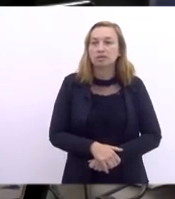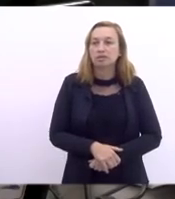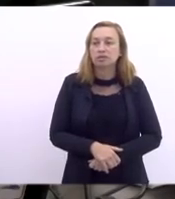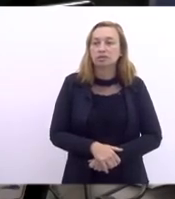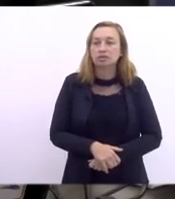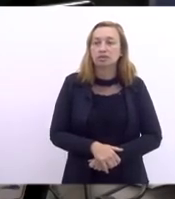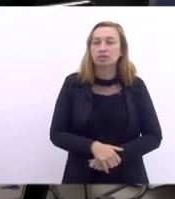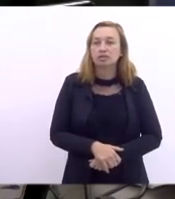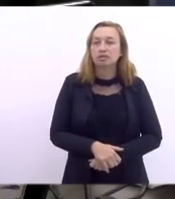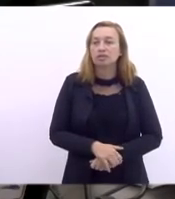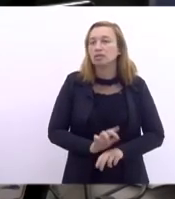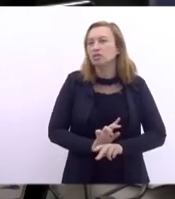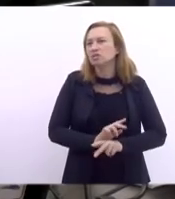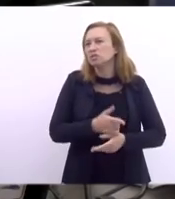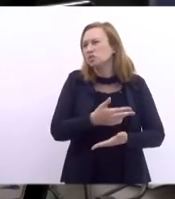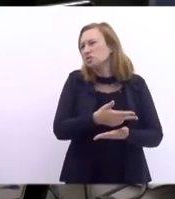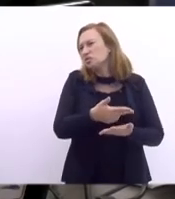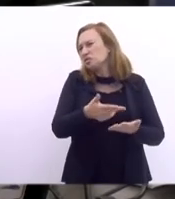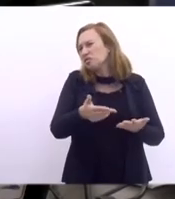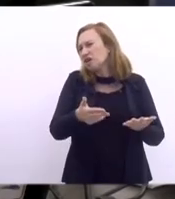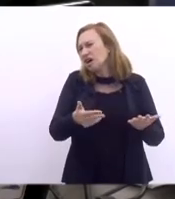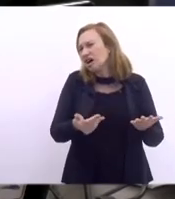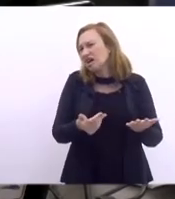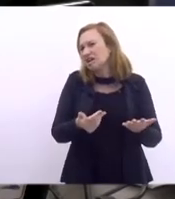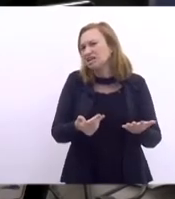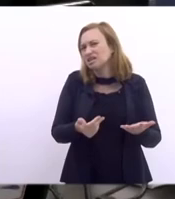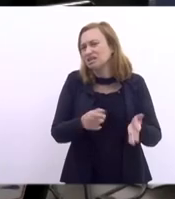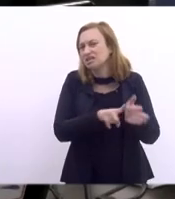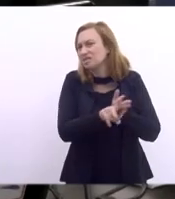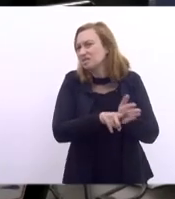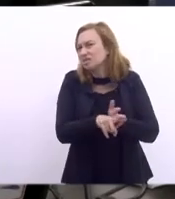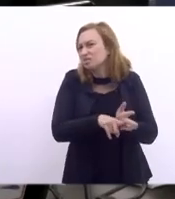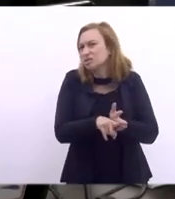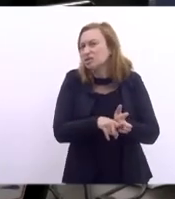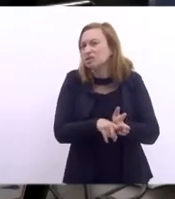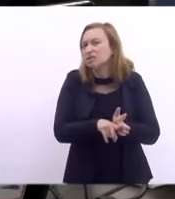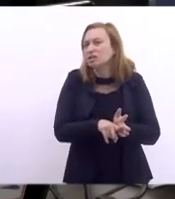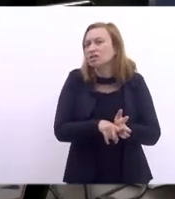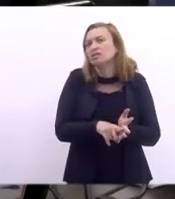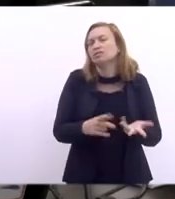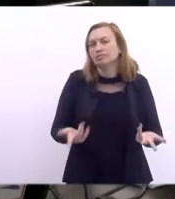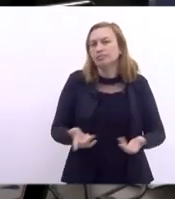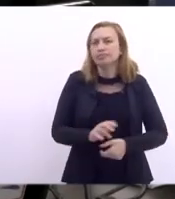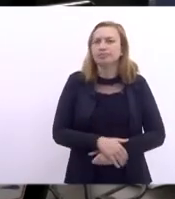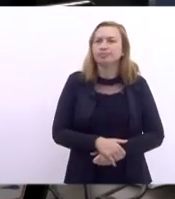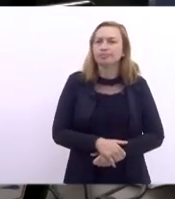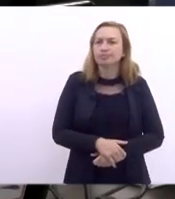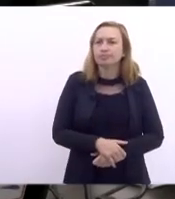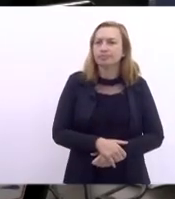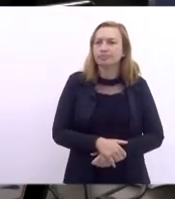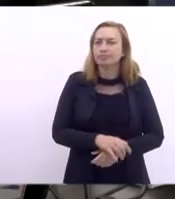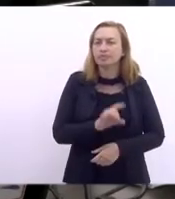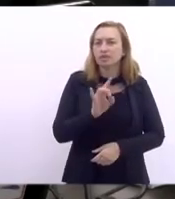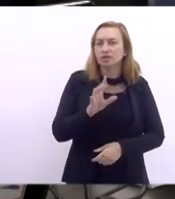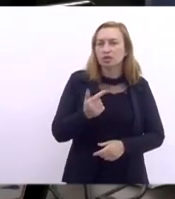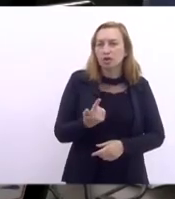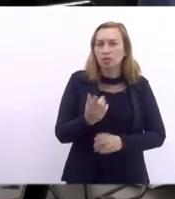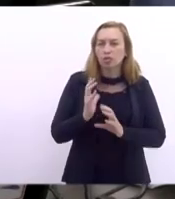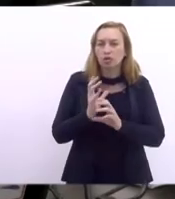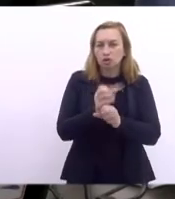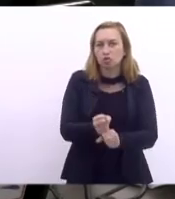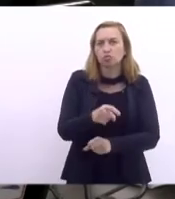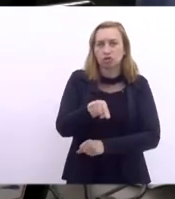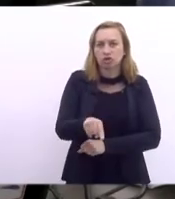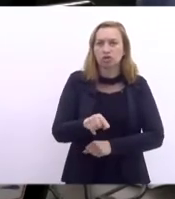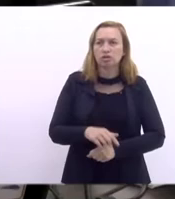porque é são muitas são muitas inscrições e e aqui é só um apanhado né